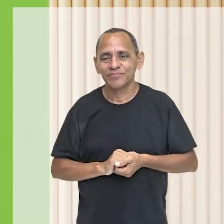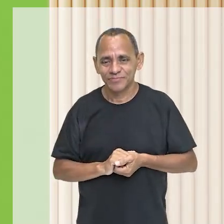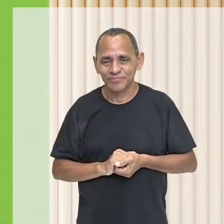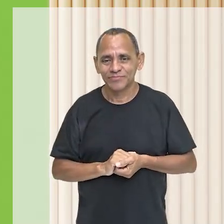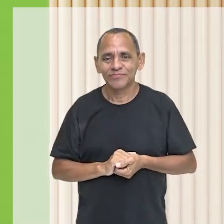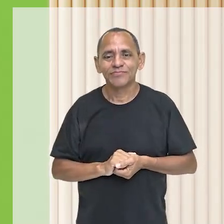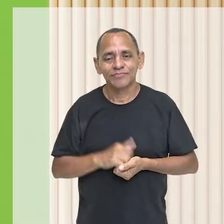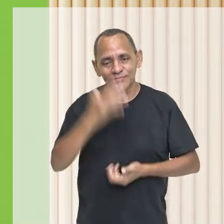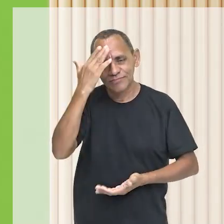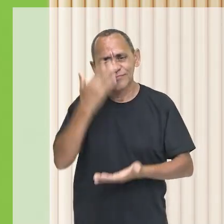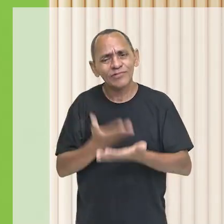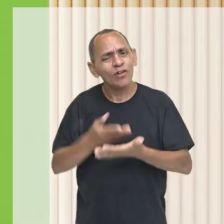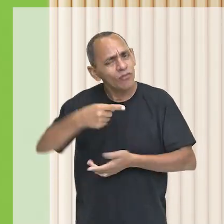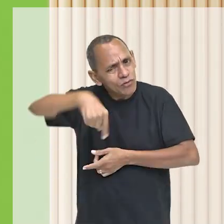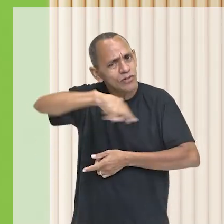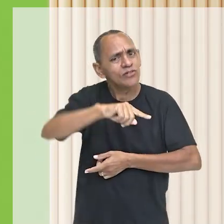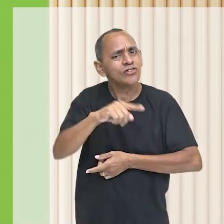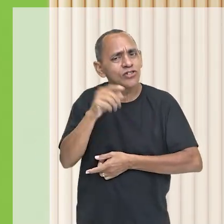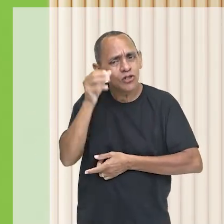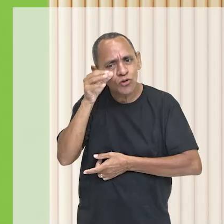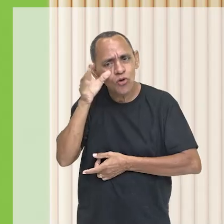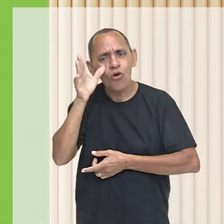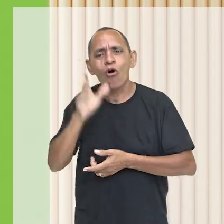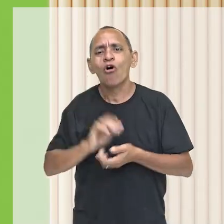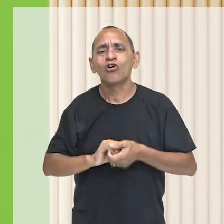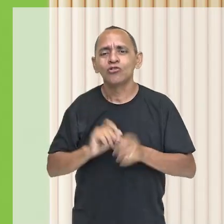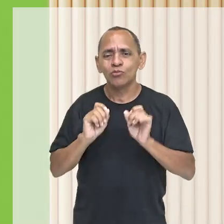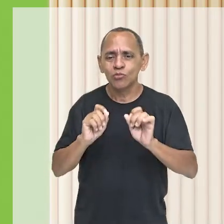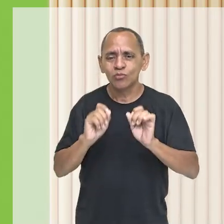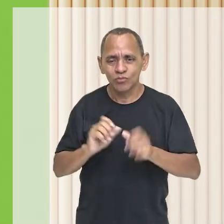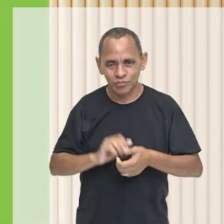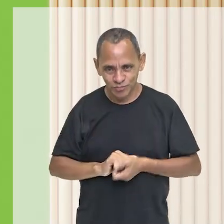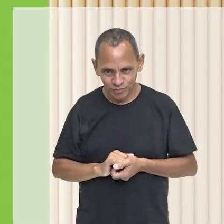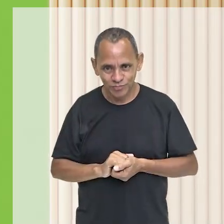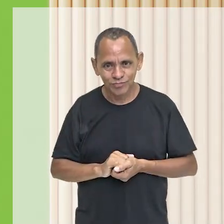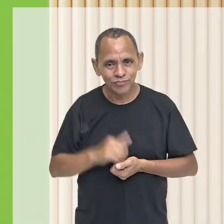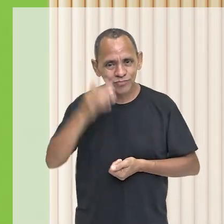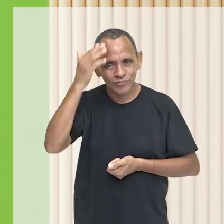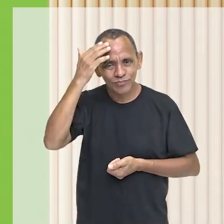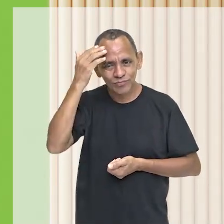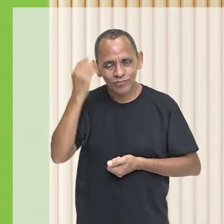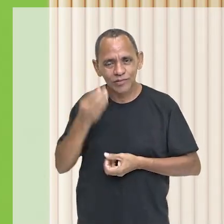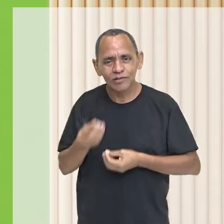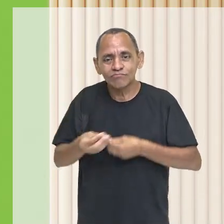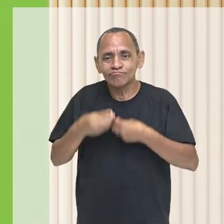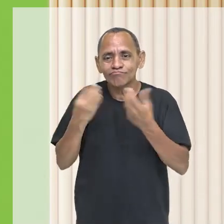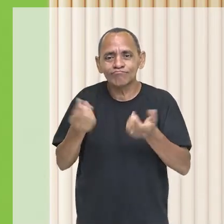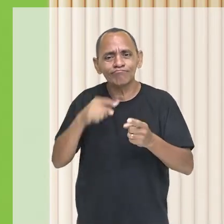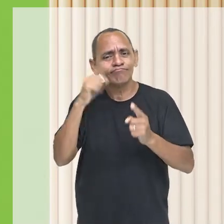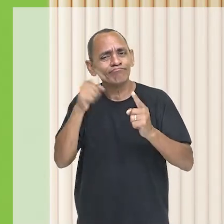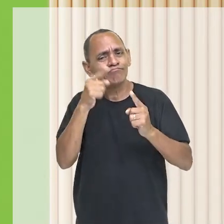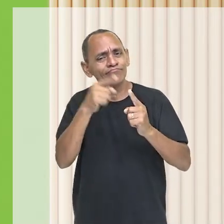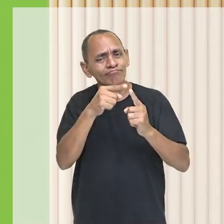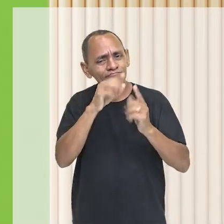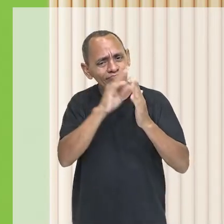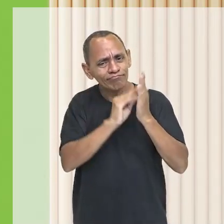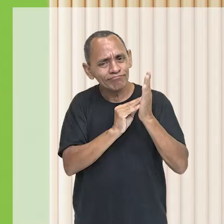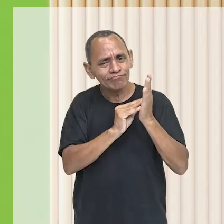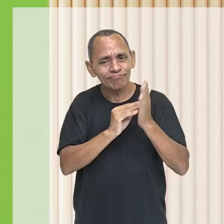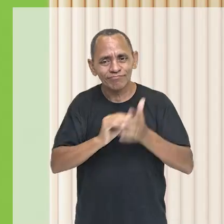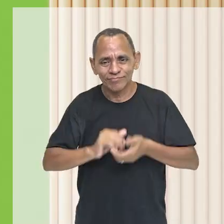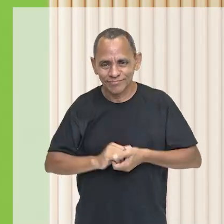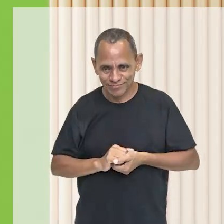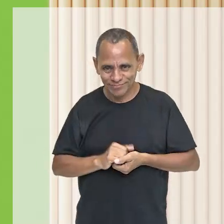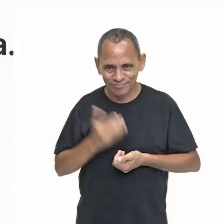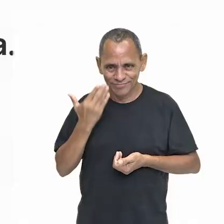e eu acredito que você esteja curioso para saber qual é o nosso objeto de